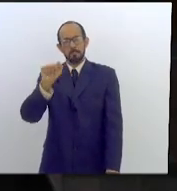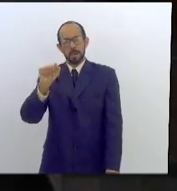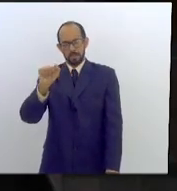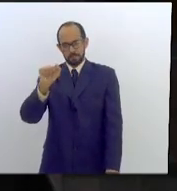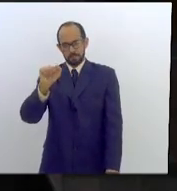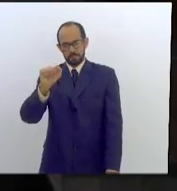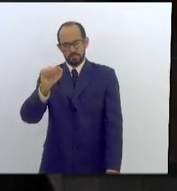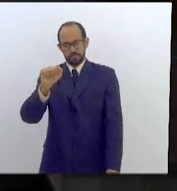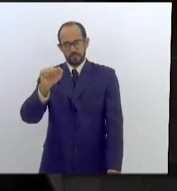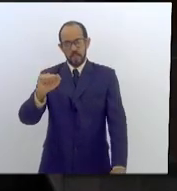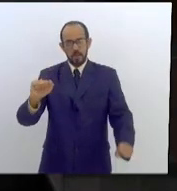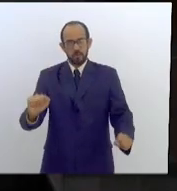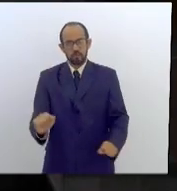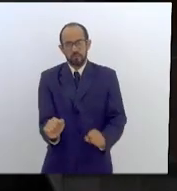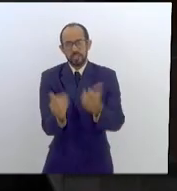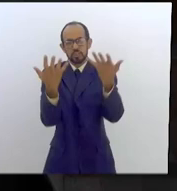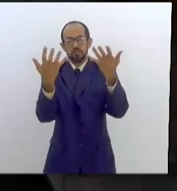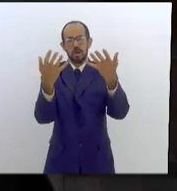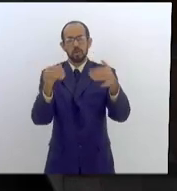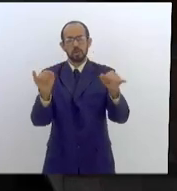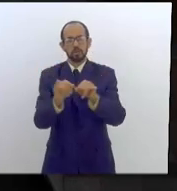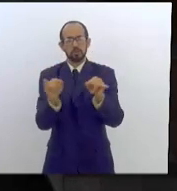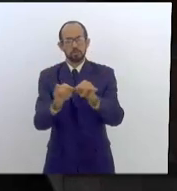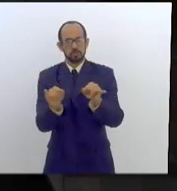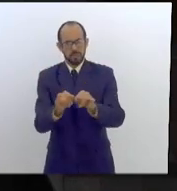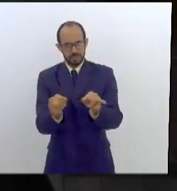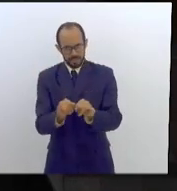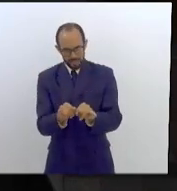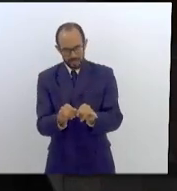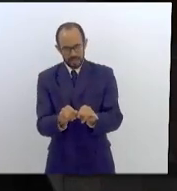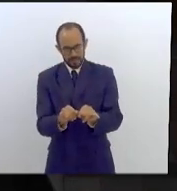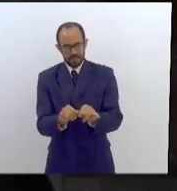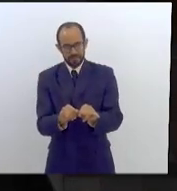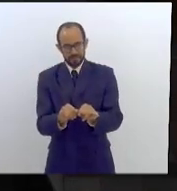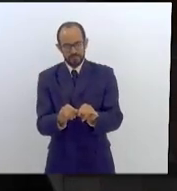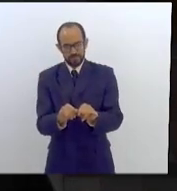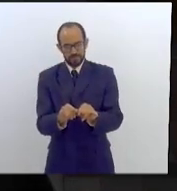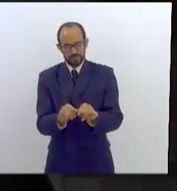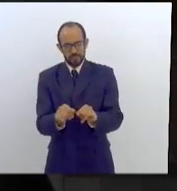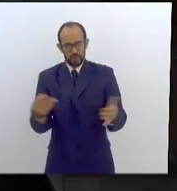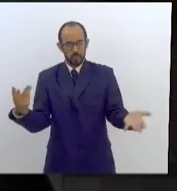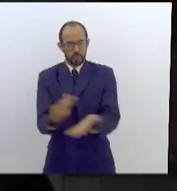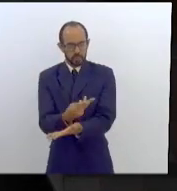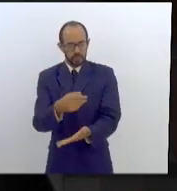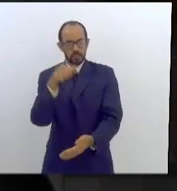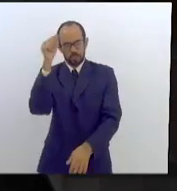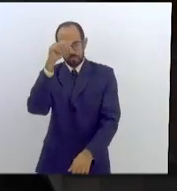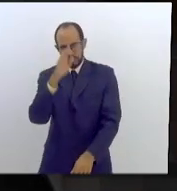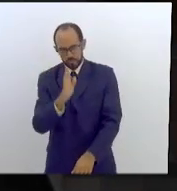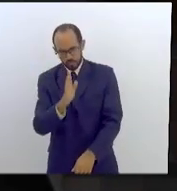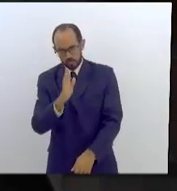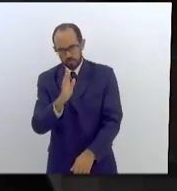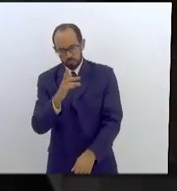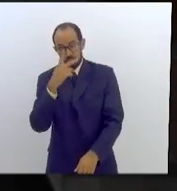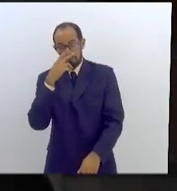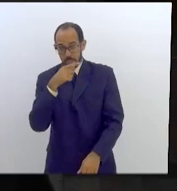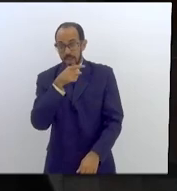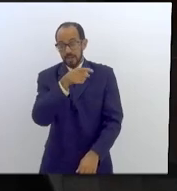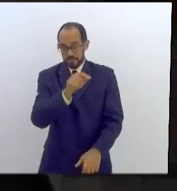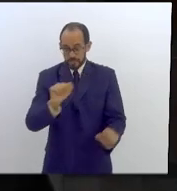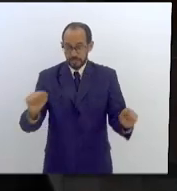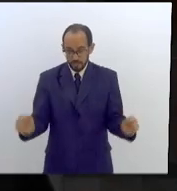que era o festival de besteira que assolava o país e esse festival de